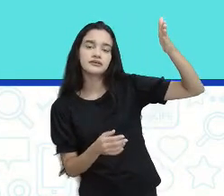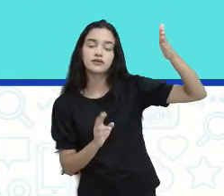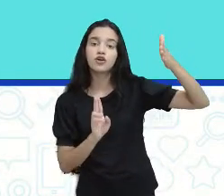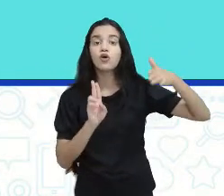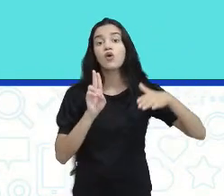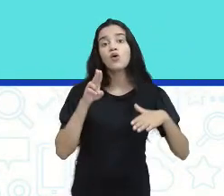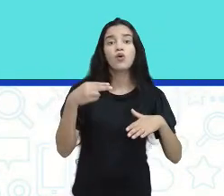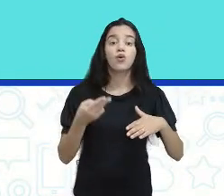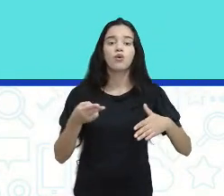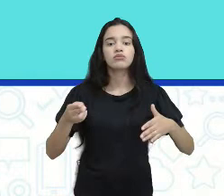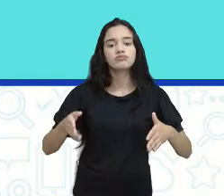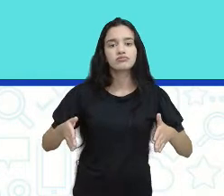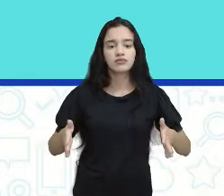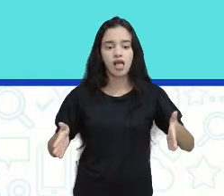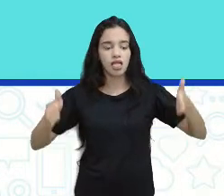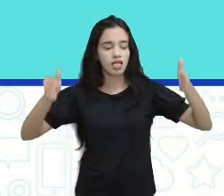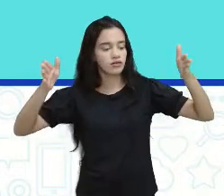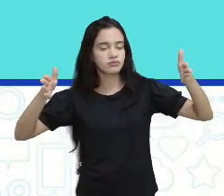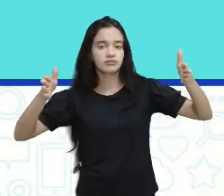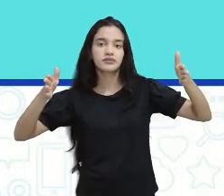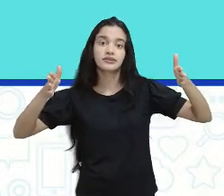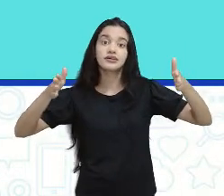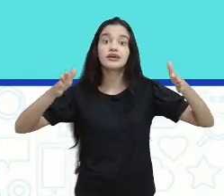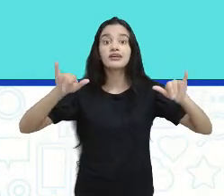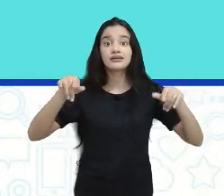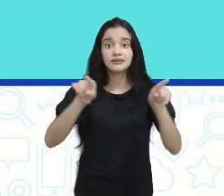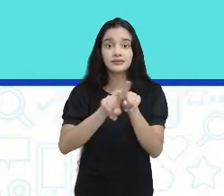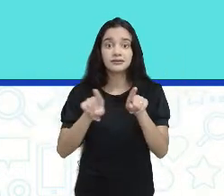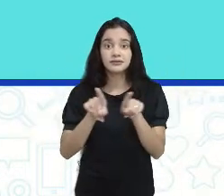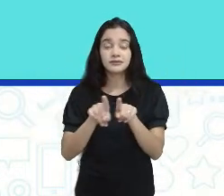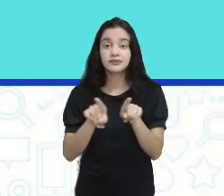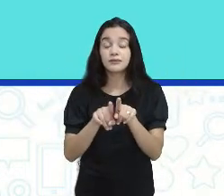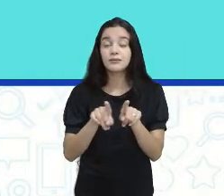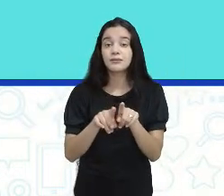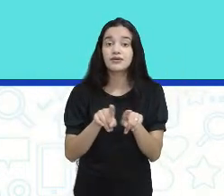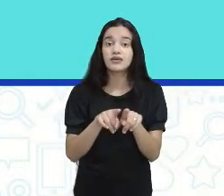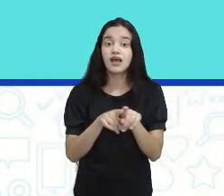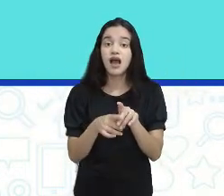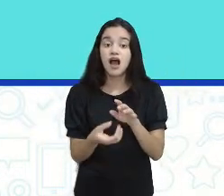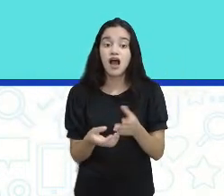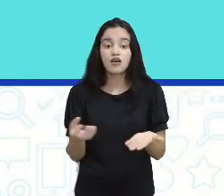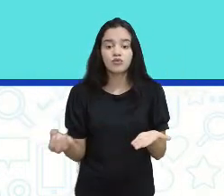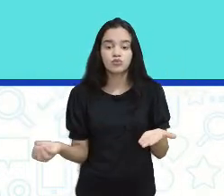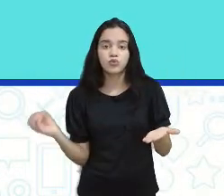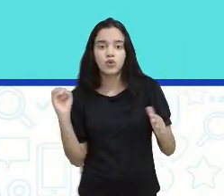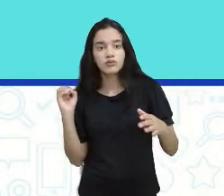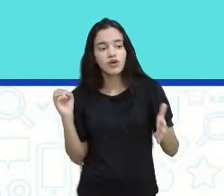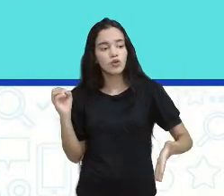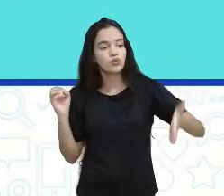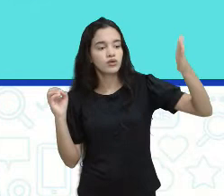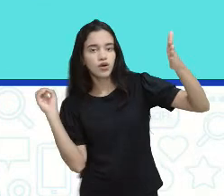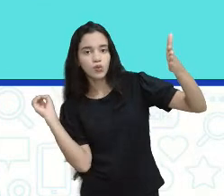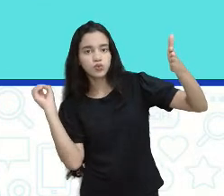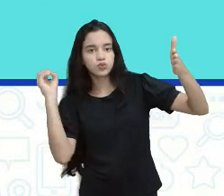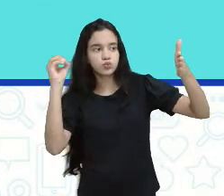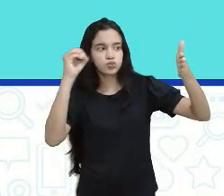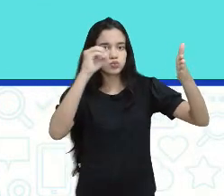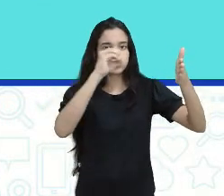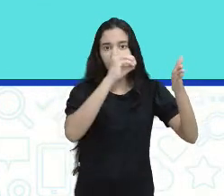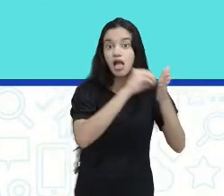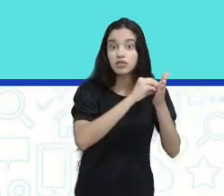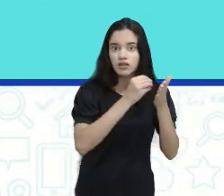um pouco das laterais, e também se tocar nas grades, antes, né, dela tocar no chão, a bola é considerada